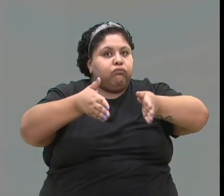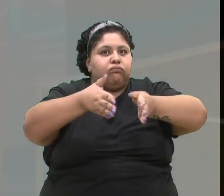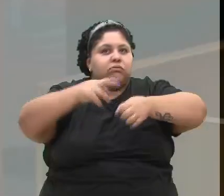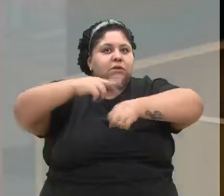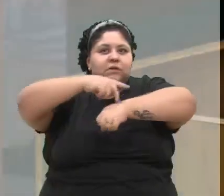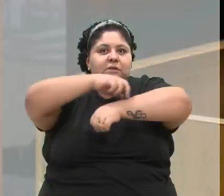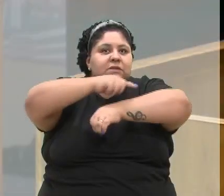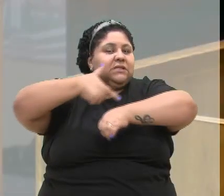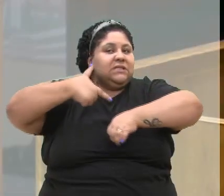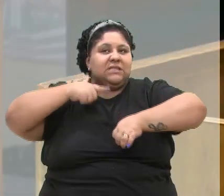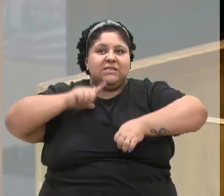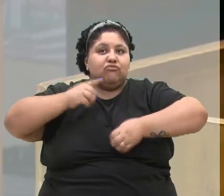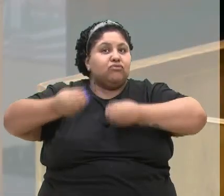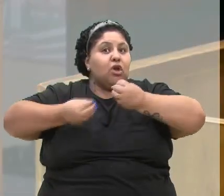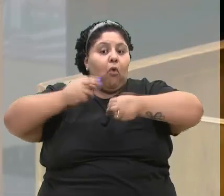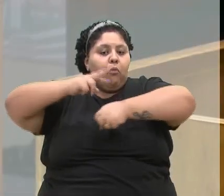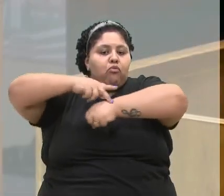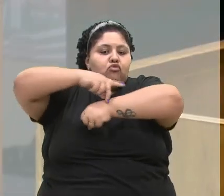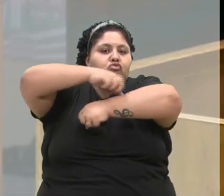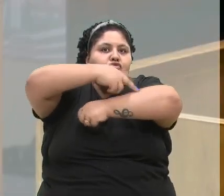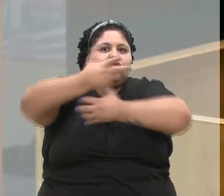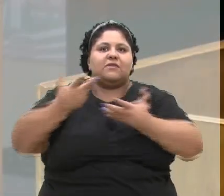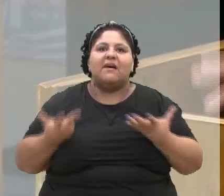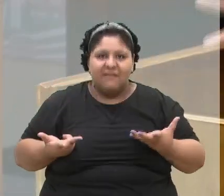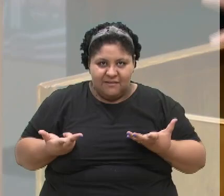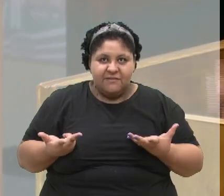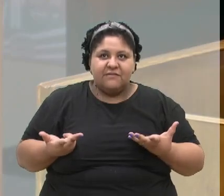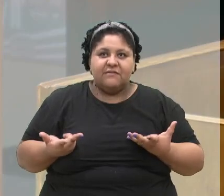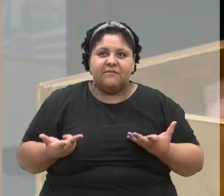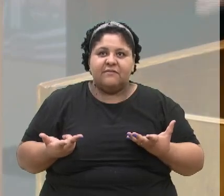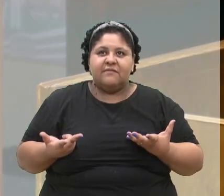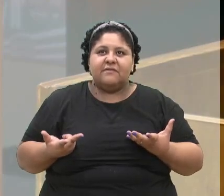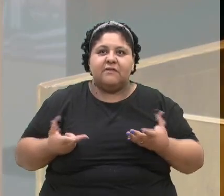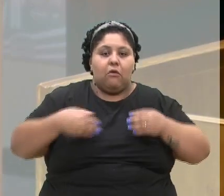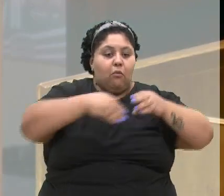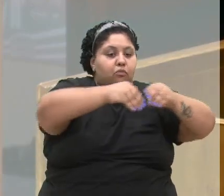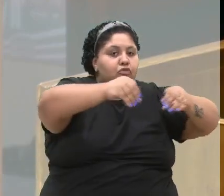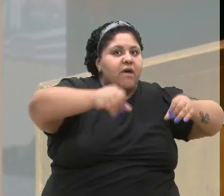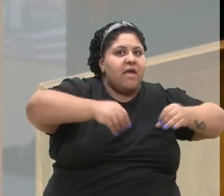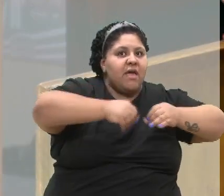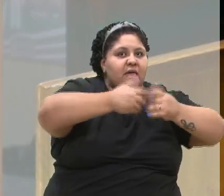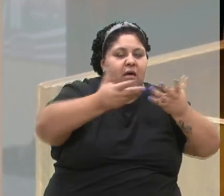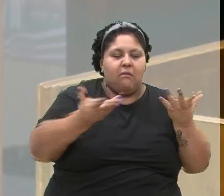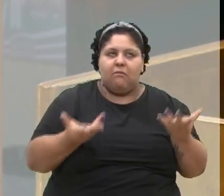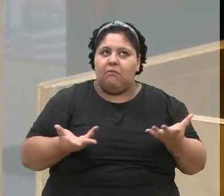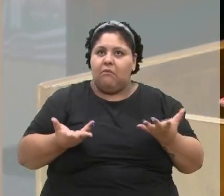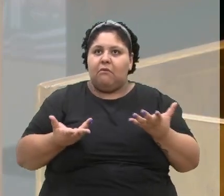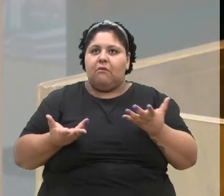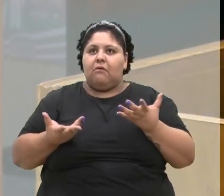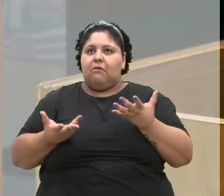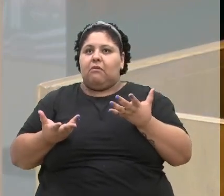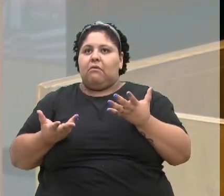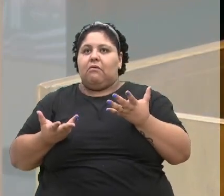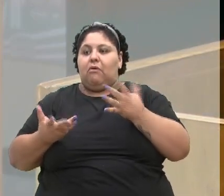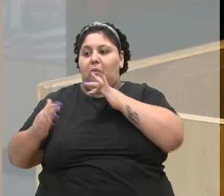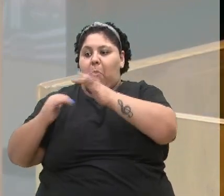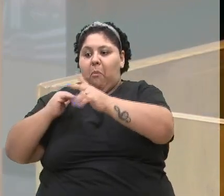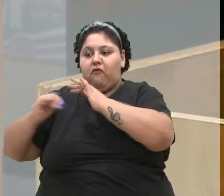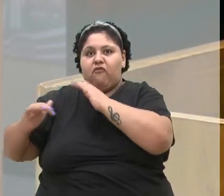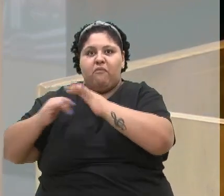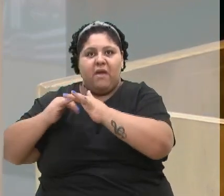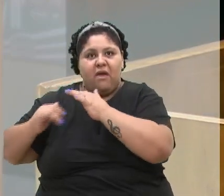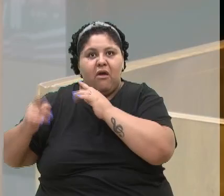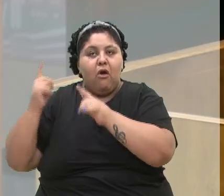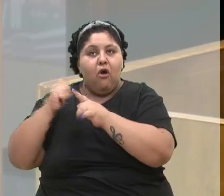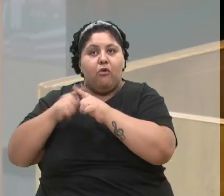para passar, as pessoas estão passando na rua. Então, entre a poeira, o movimento intenso que ficou ali por causa